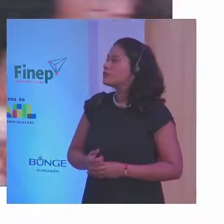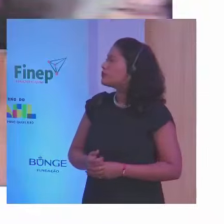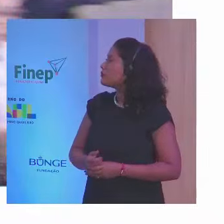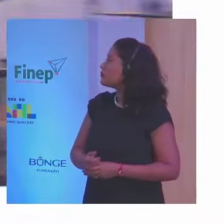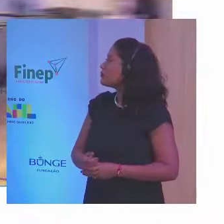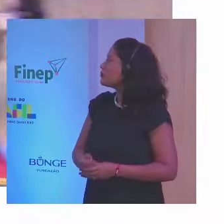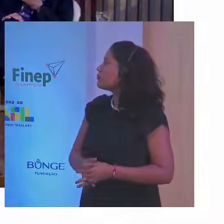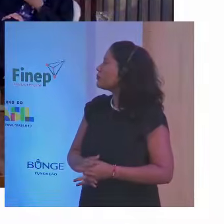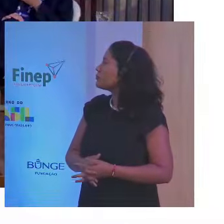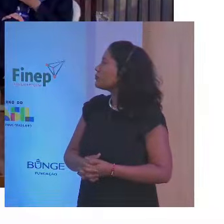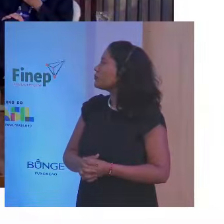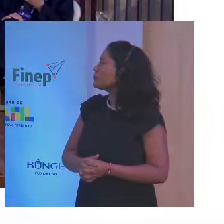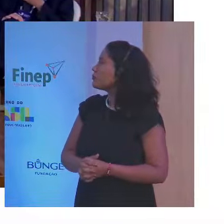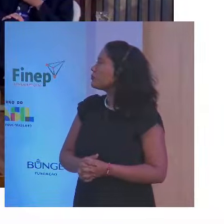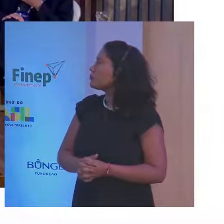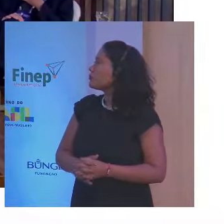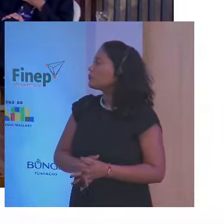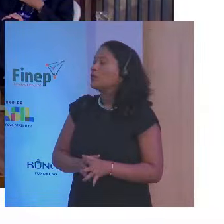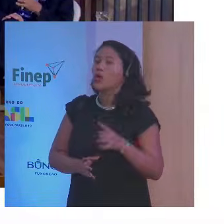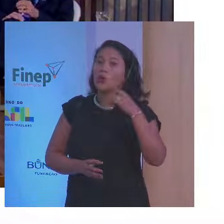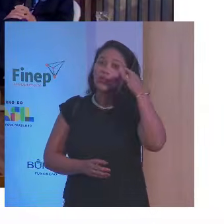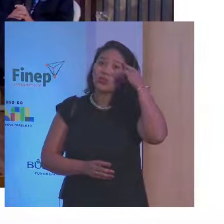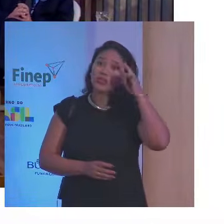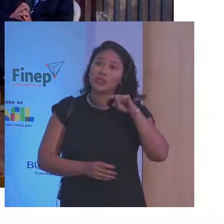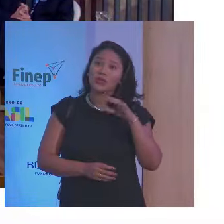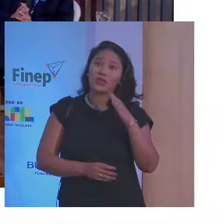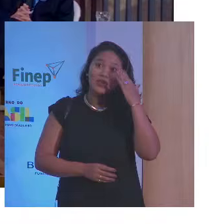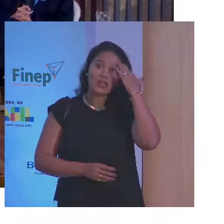Oi. Eu não sei se eu entendi sua pergunta.